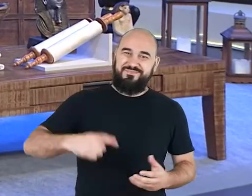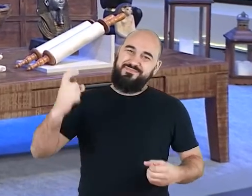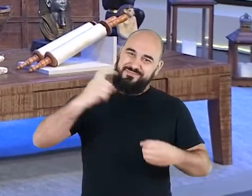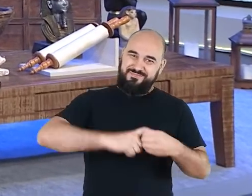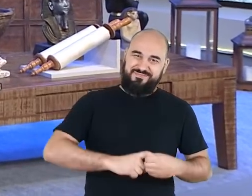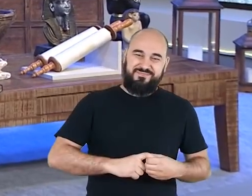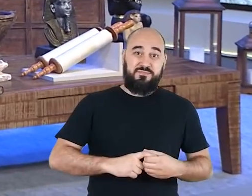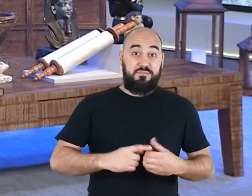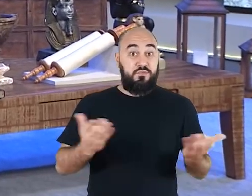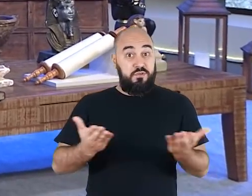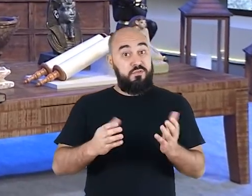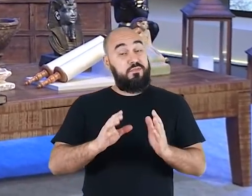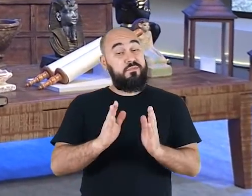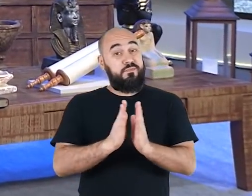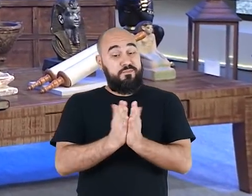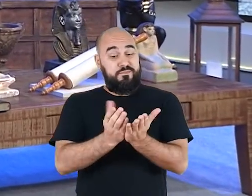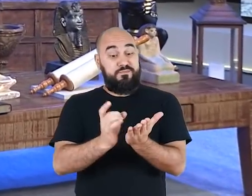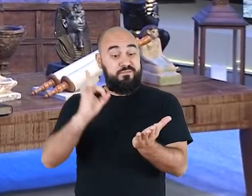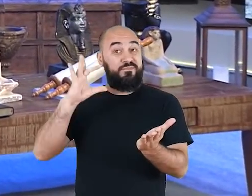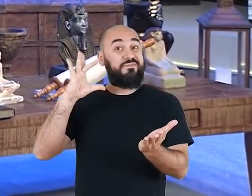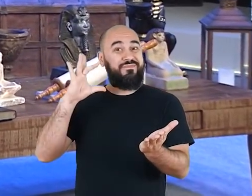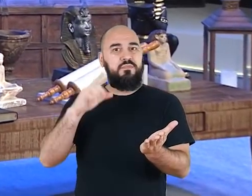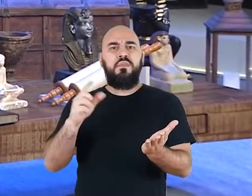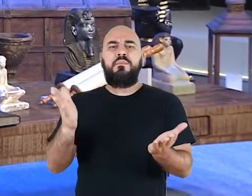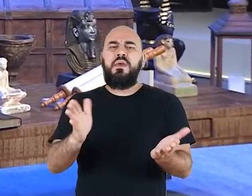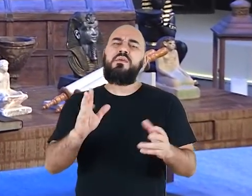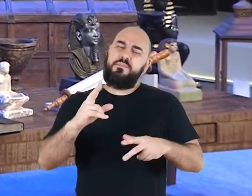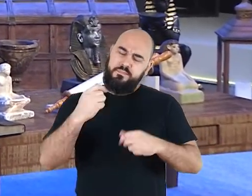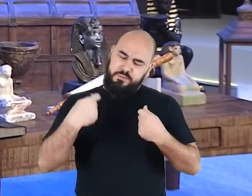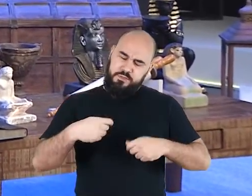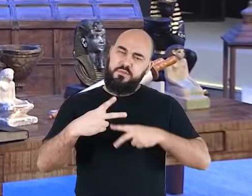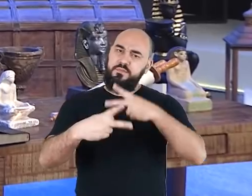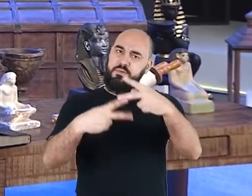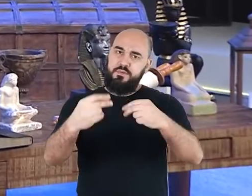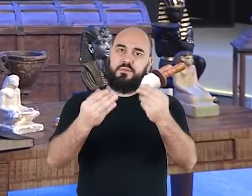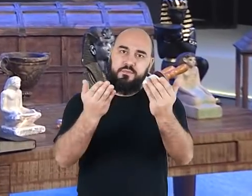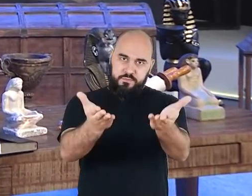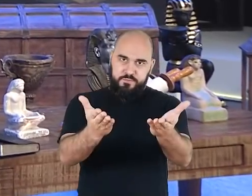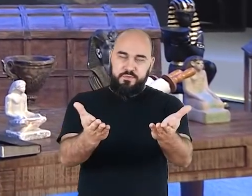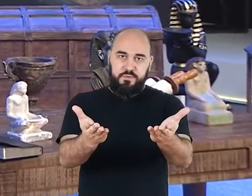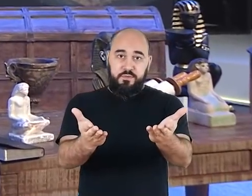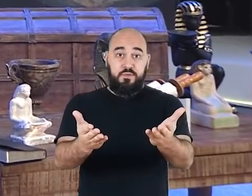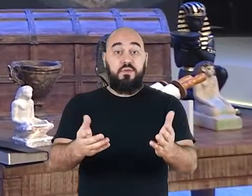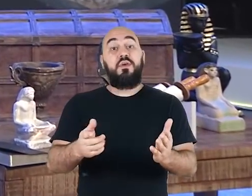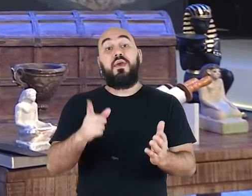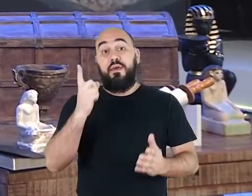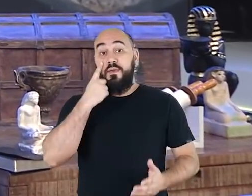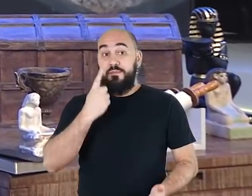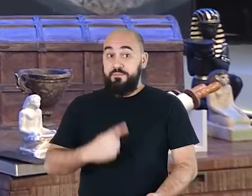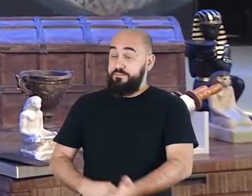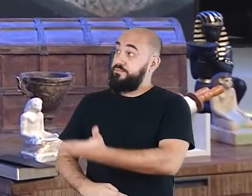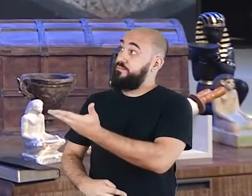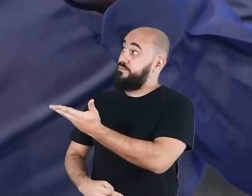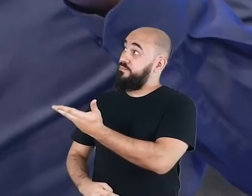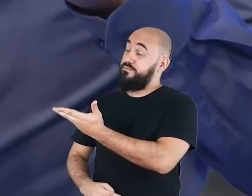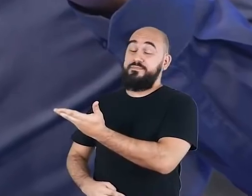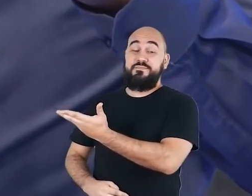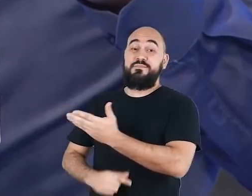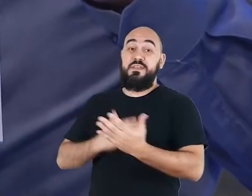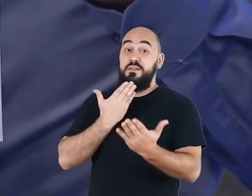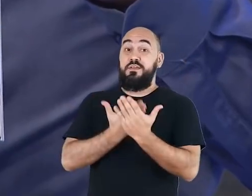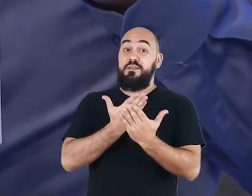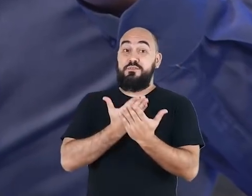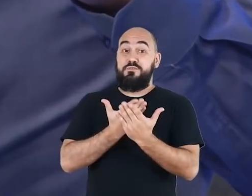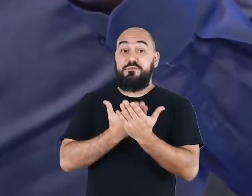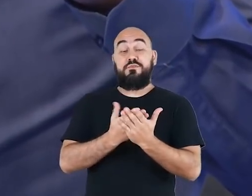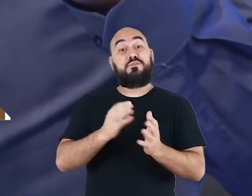Estamos de volta com o programa Evidências, mas eu tenho que dar um presente para você. Sabe qual? O Guia de Estudos Evidências, que foi